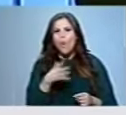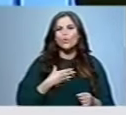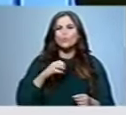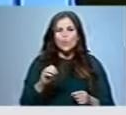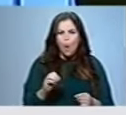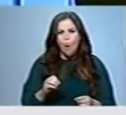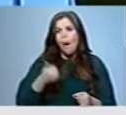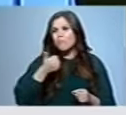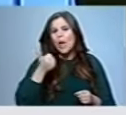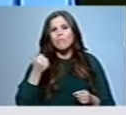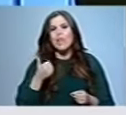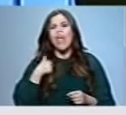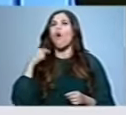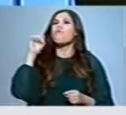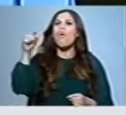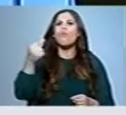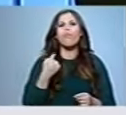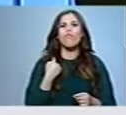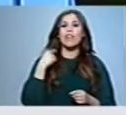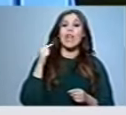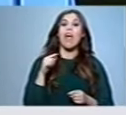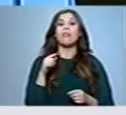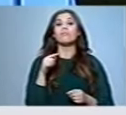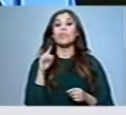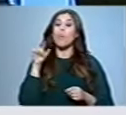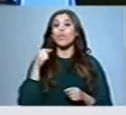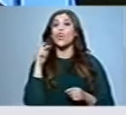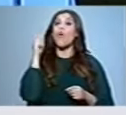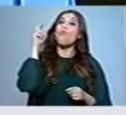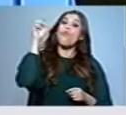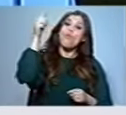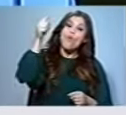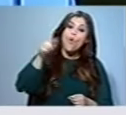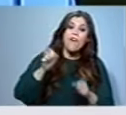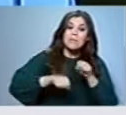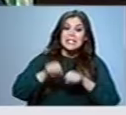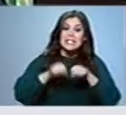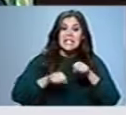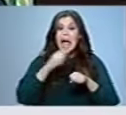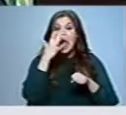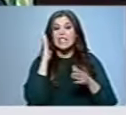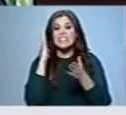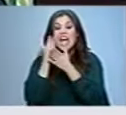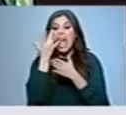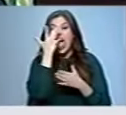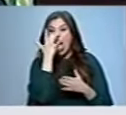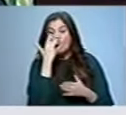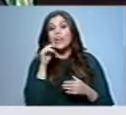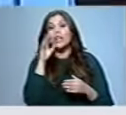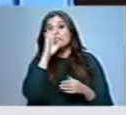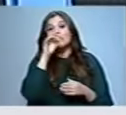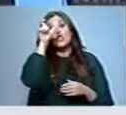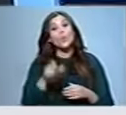bem. Depois decidi ir de Valcâmara até a África do Sul, bicicleta. E ele também se passou e disse... Finalmente fosse à boleia.